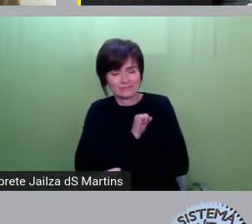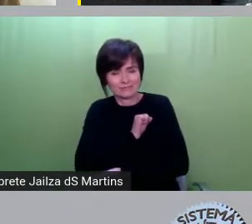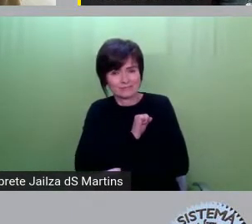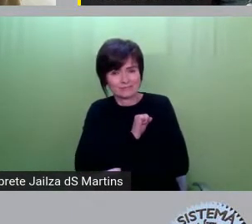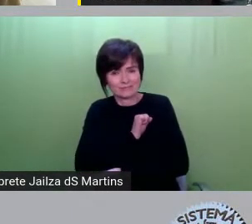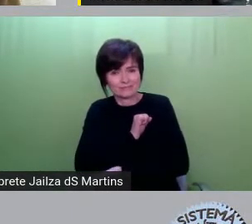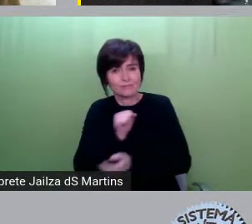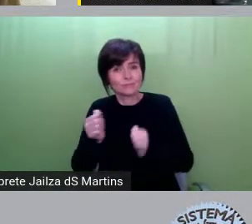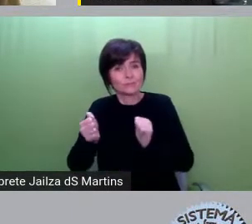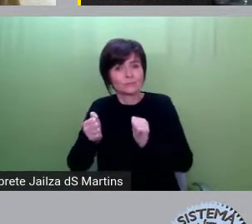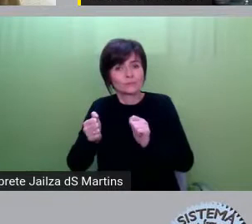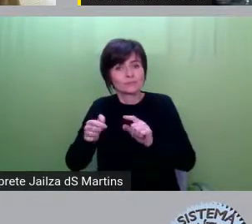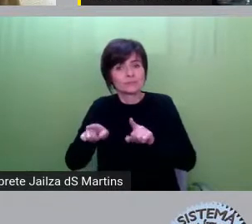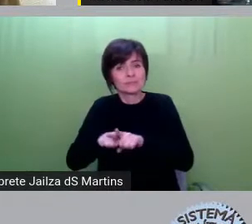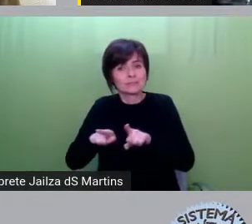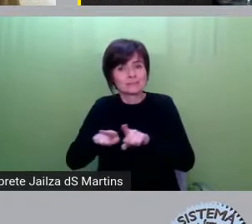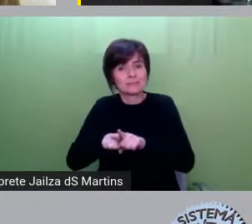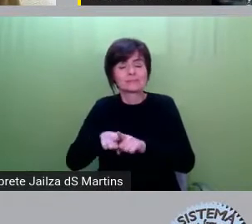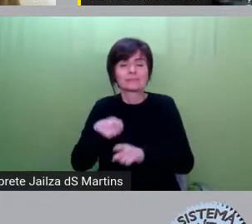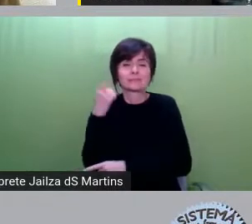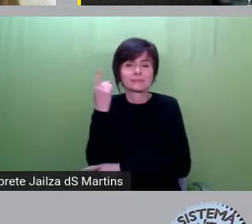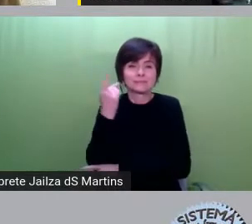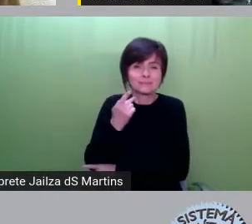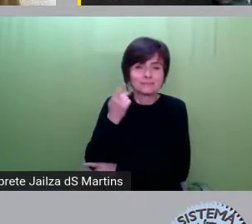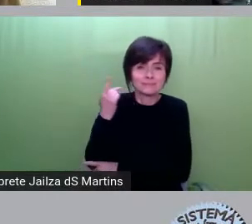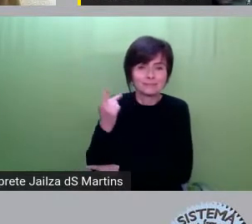Junto com isso, a política